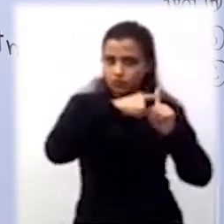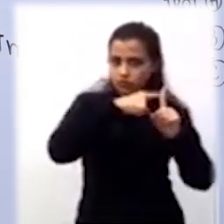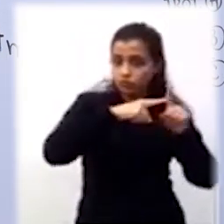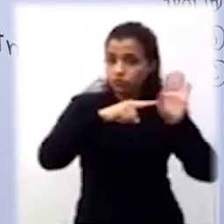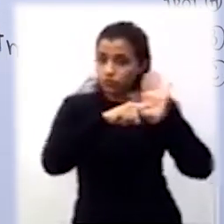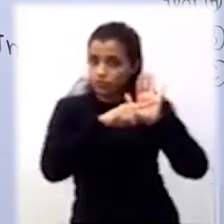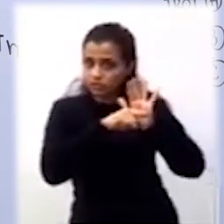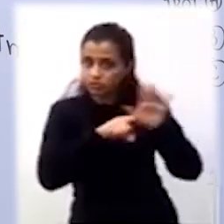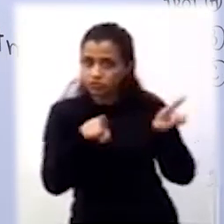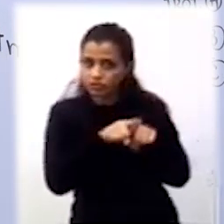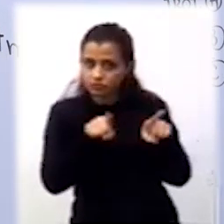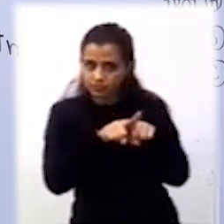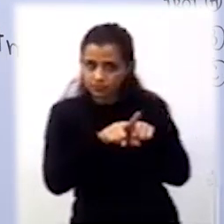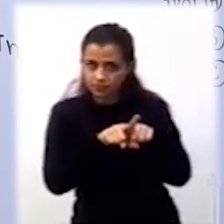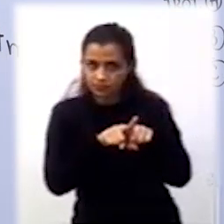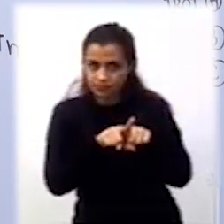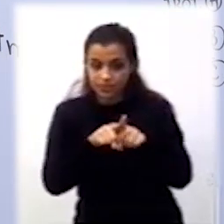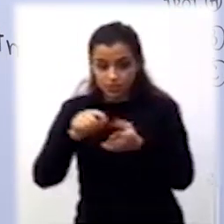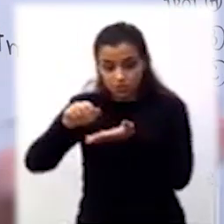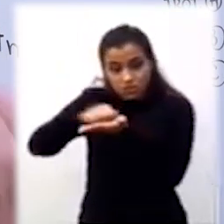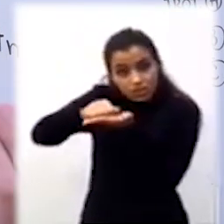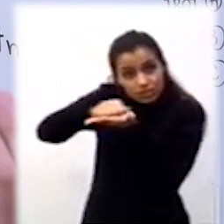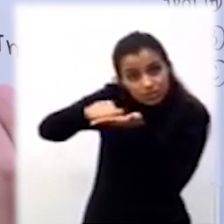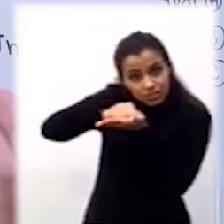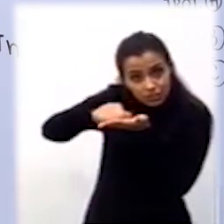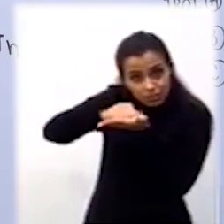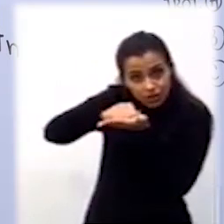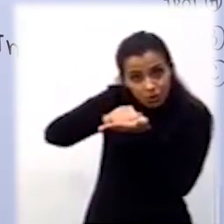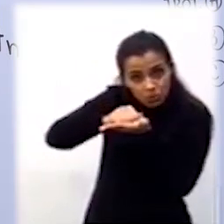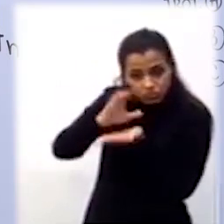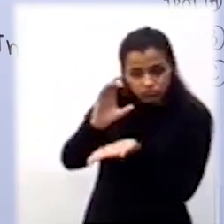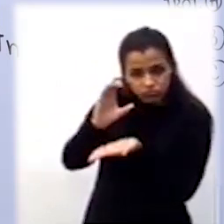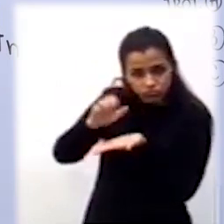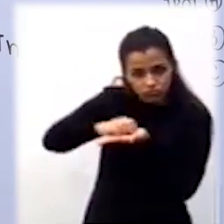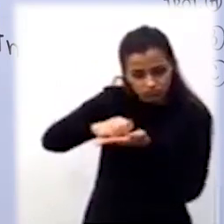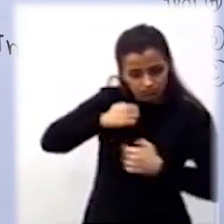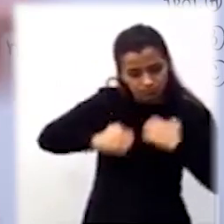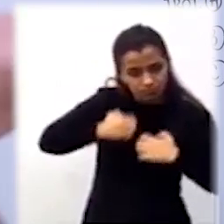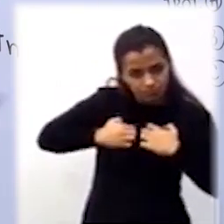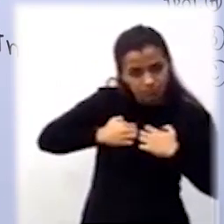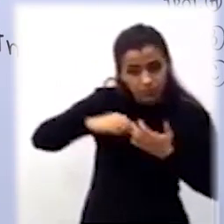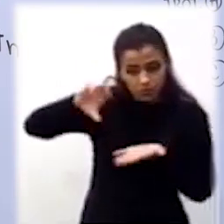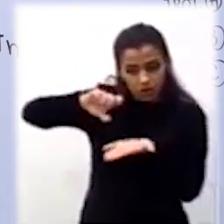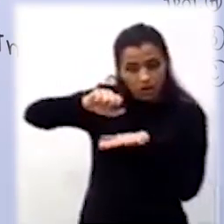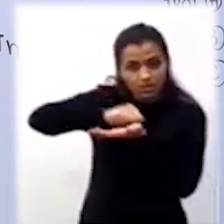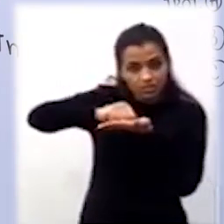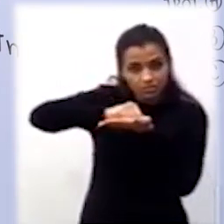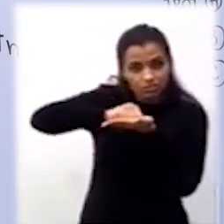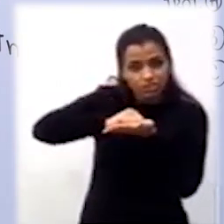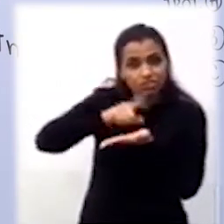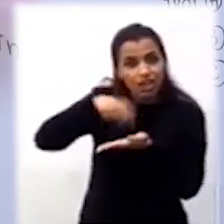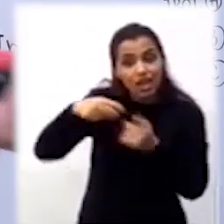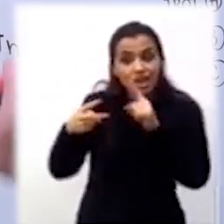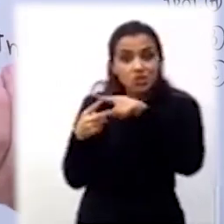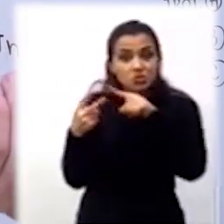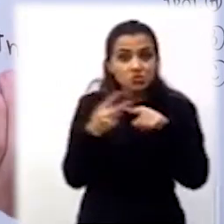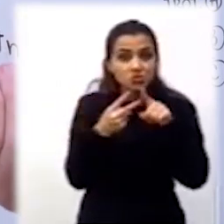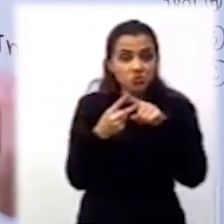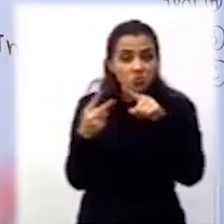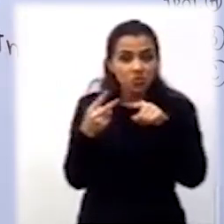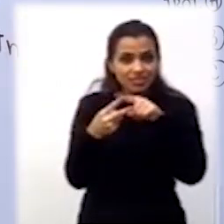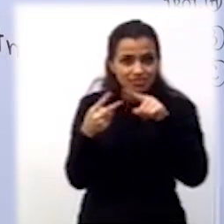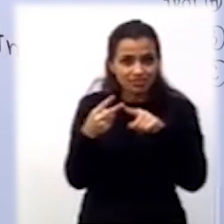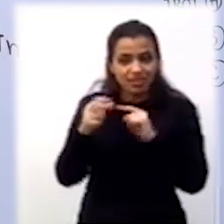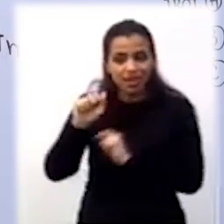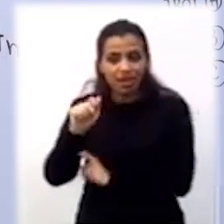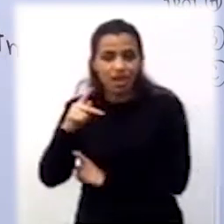que interessante, o sabão e o detergente, eles são os dois. A gente diz que uma estrutura que, quando tem os dois, é polar e apolar ao mesmo